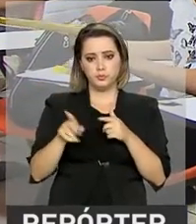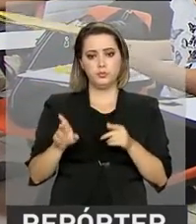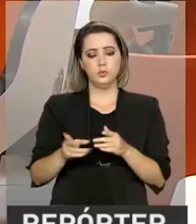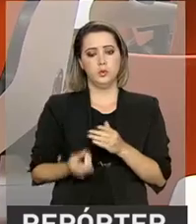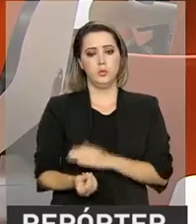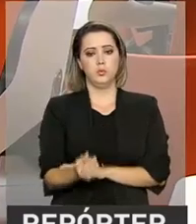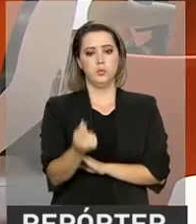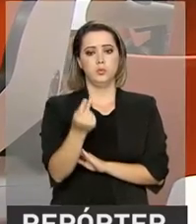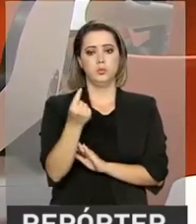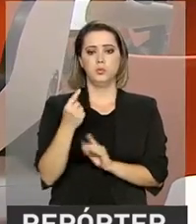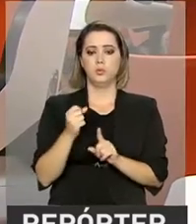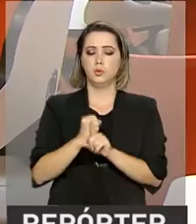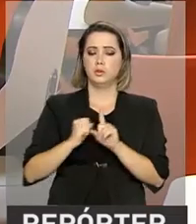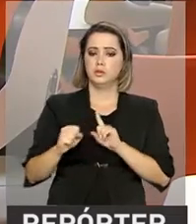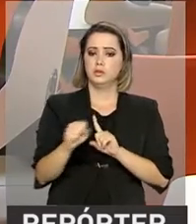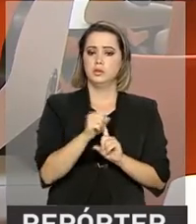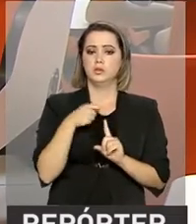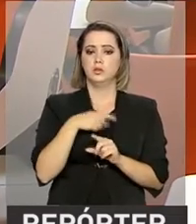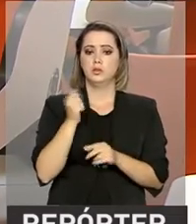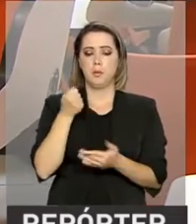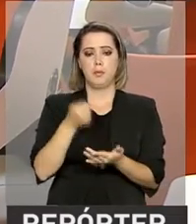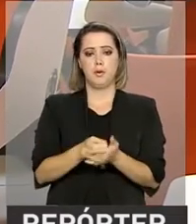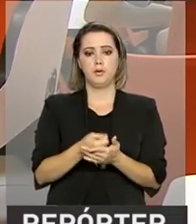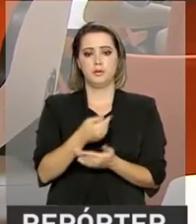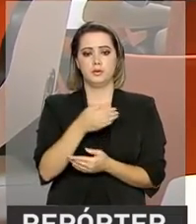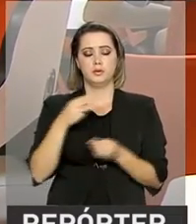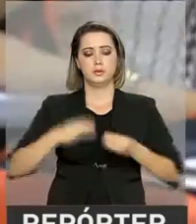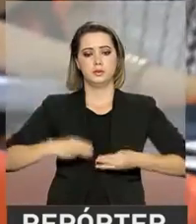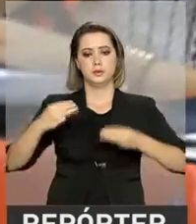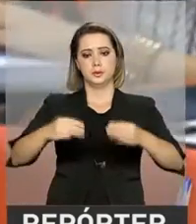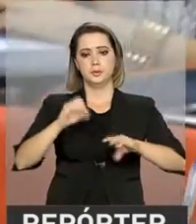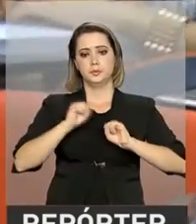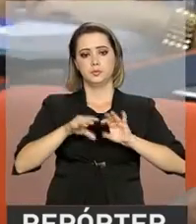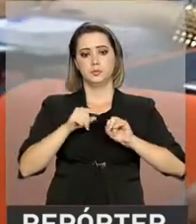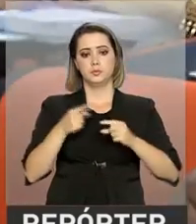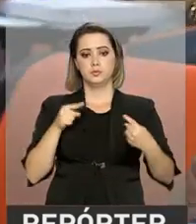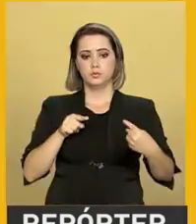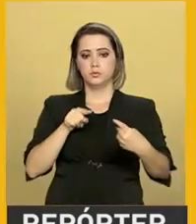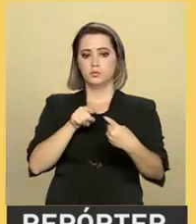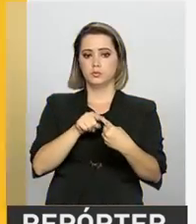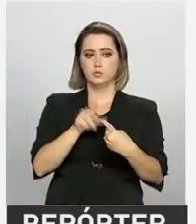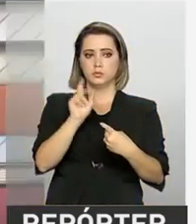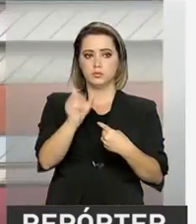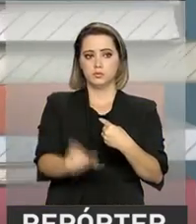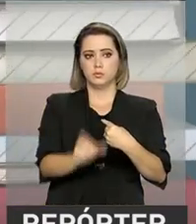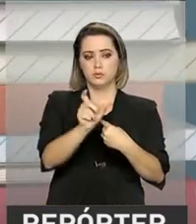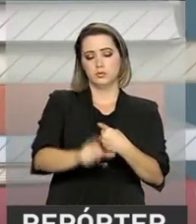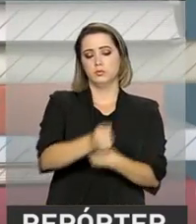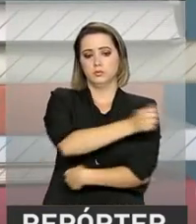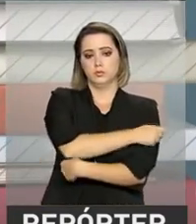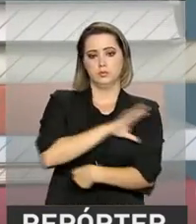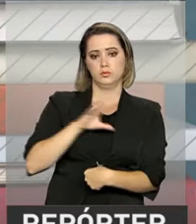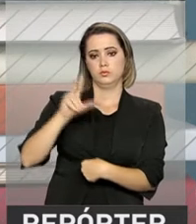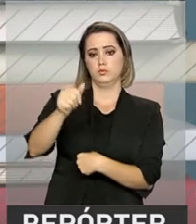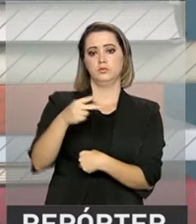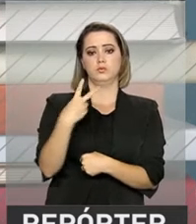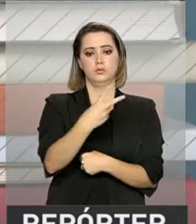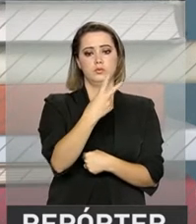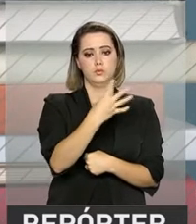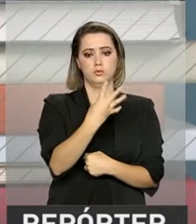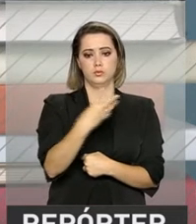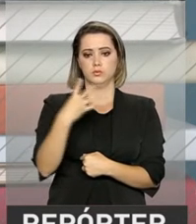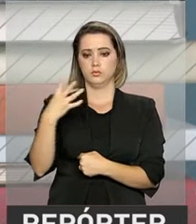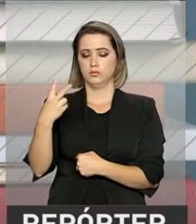graduação as bolsas do programa são pagas pelo ministério da educação diretamente aos estudantes ao todo são atendidos 22 mil